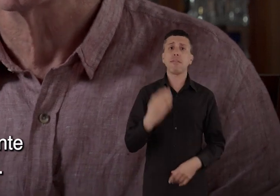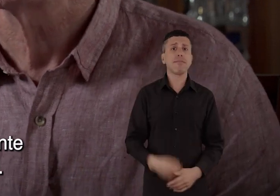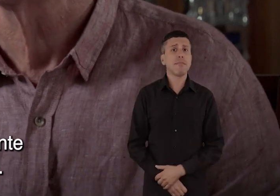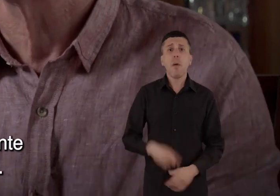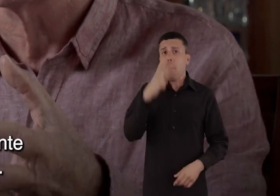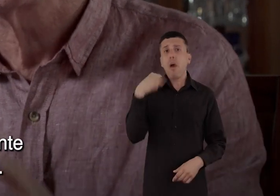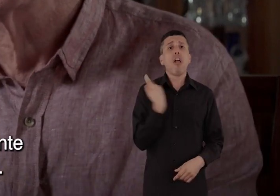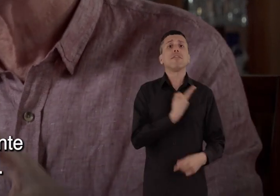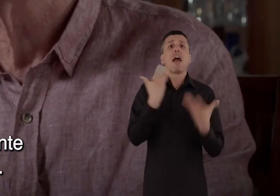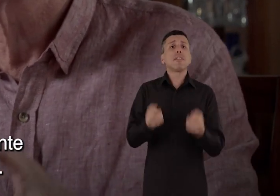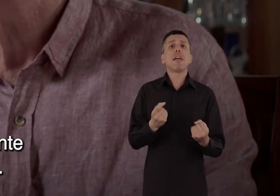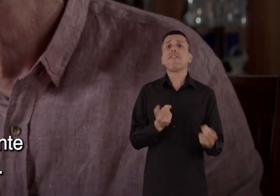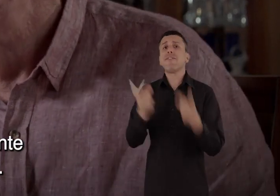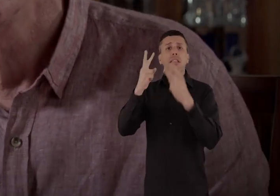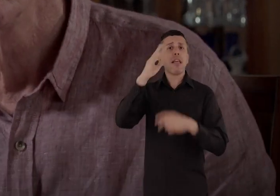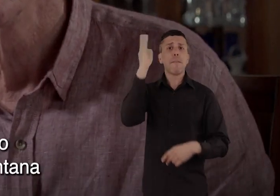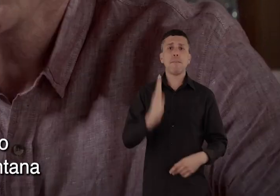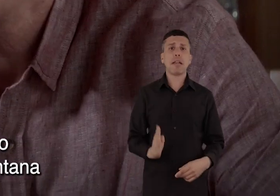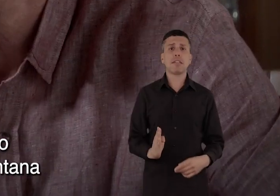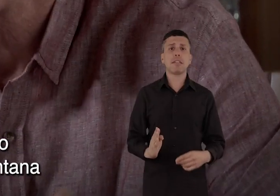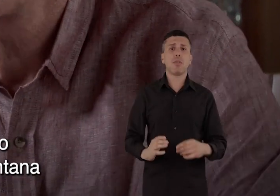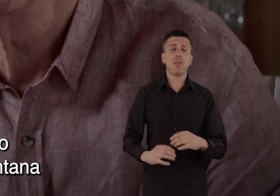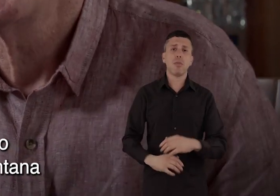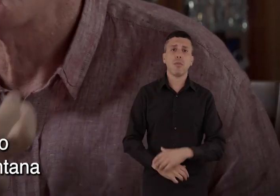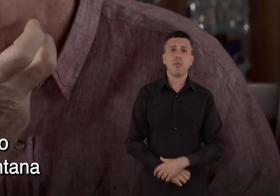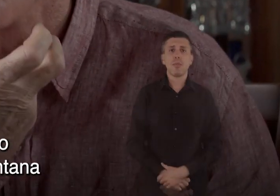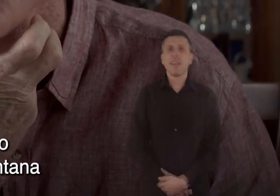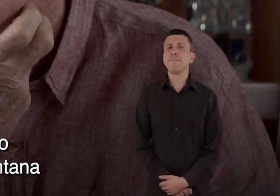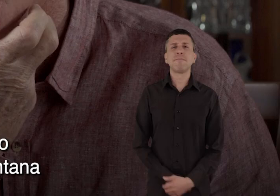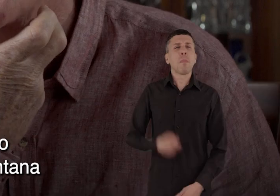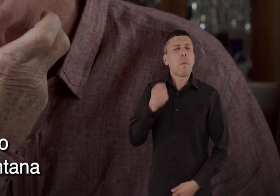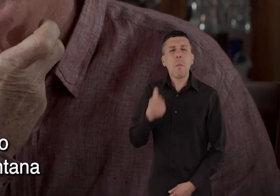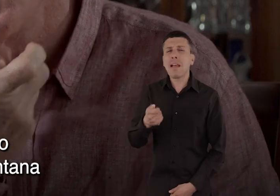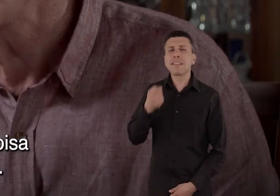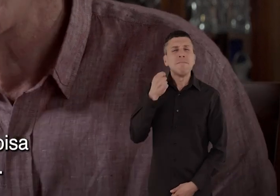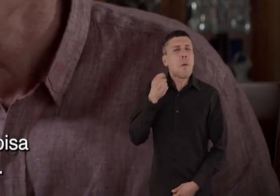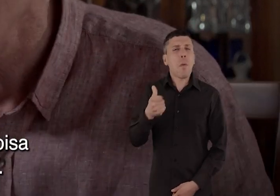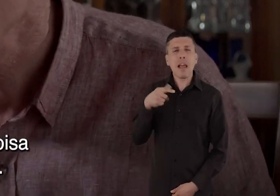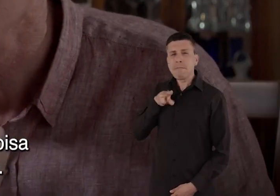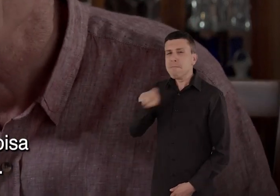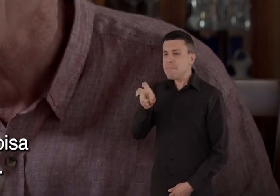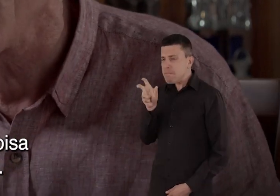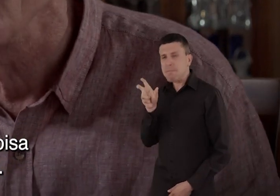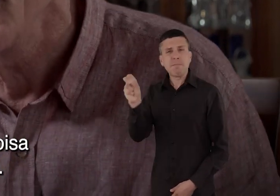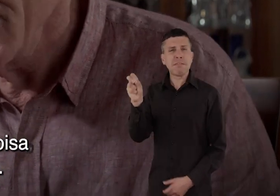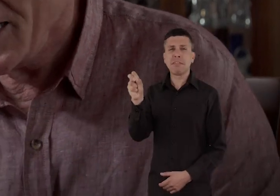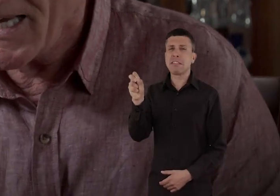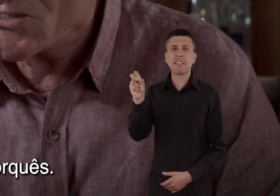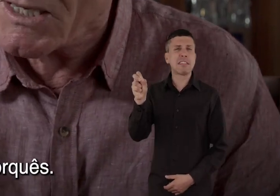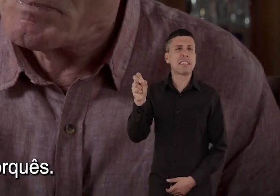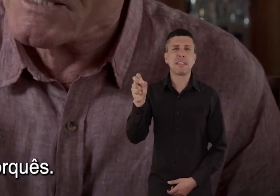Estávamos literalmente vendendo o Brasil. Eu cheguei próximo ao gogó do Carlos Santana, porque era a única coisa que eu